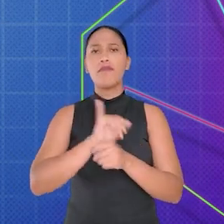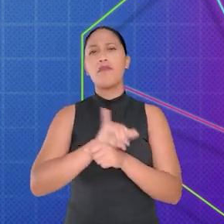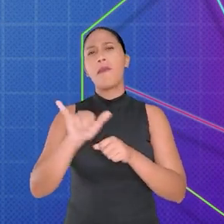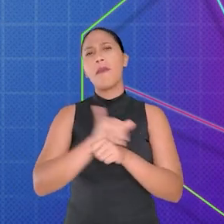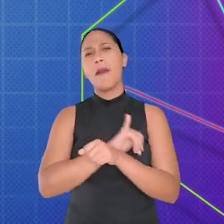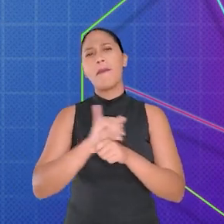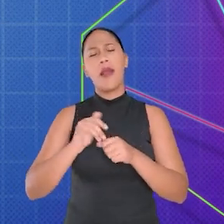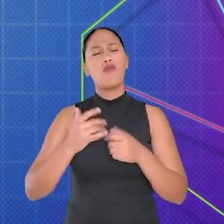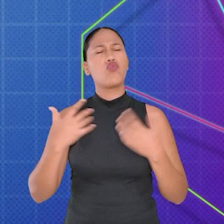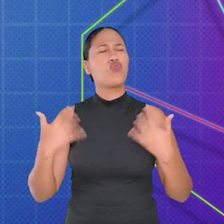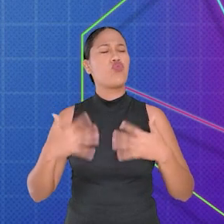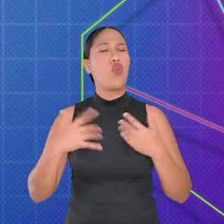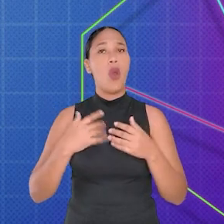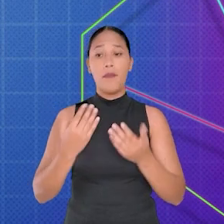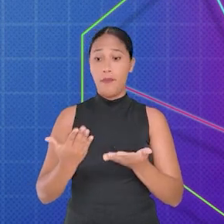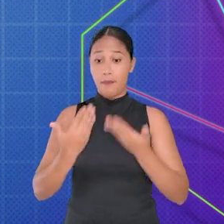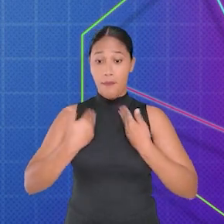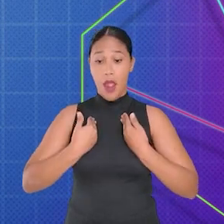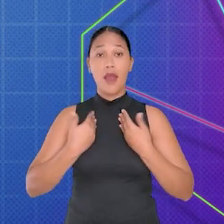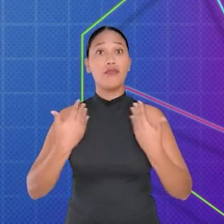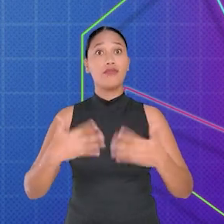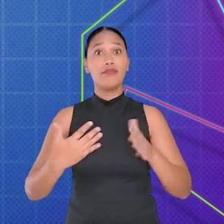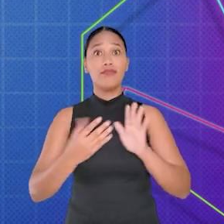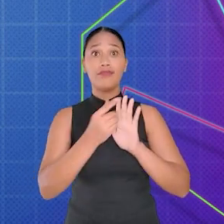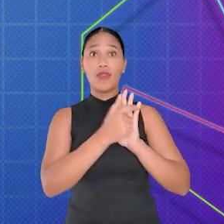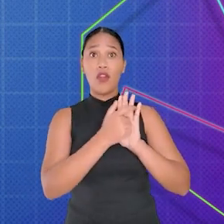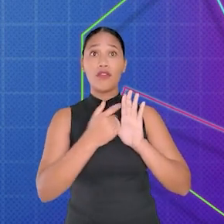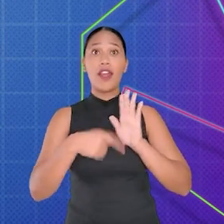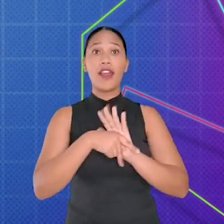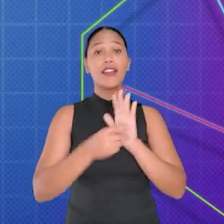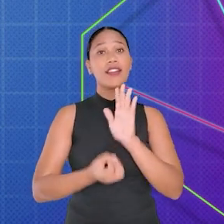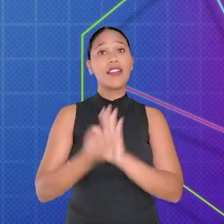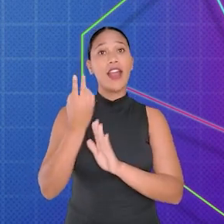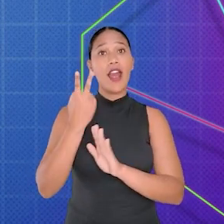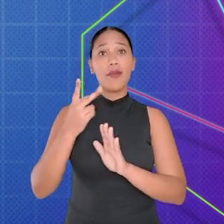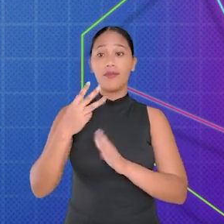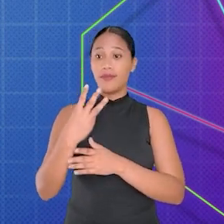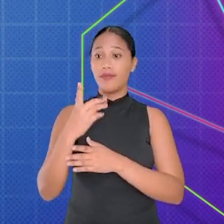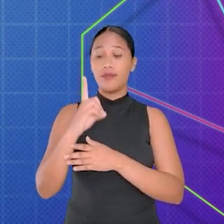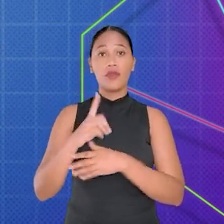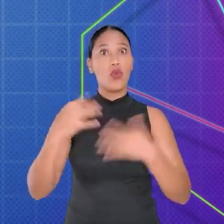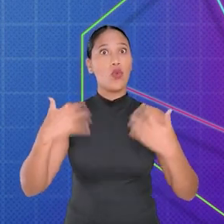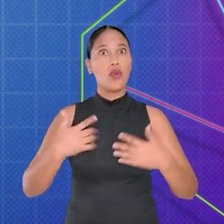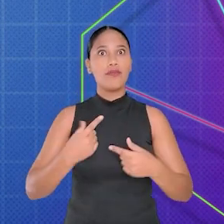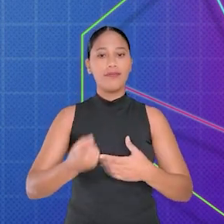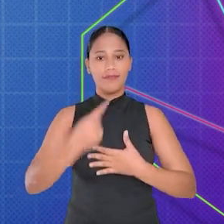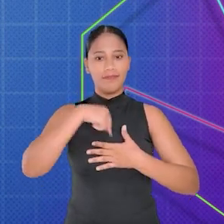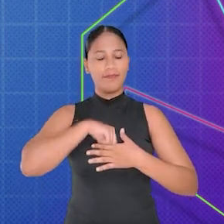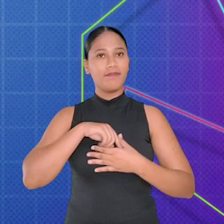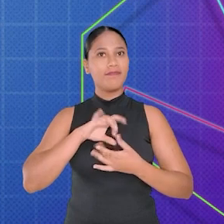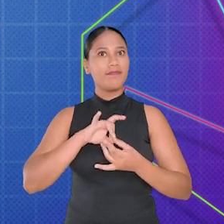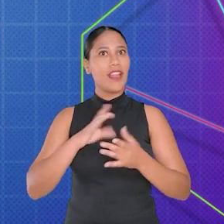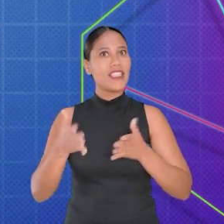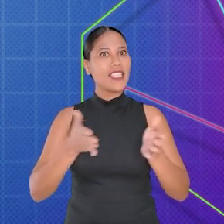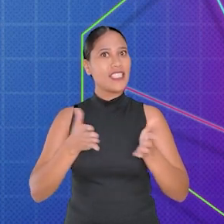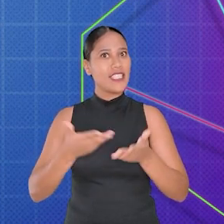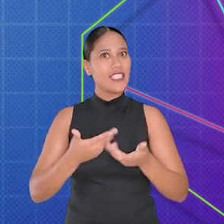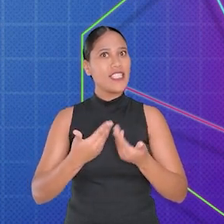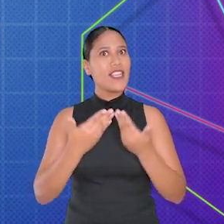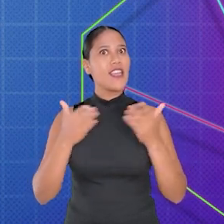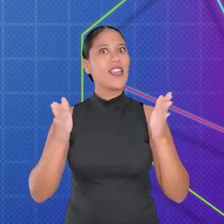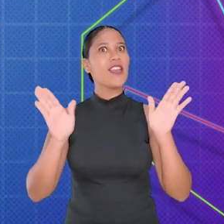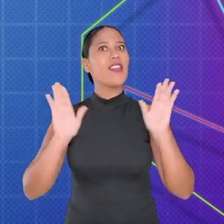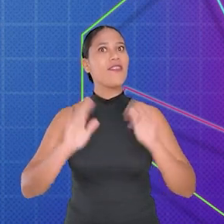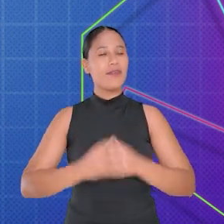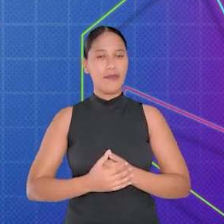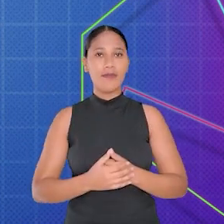diversas ferramentas e opções oferecidas pelo software, tornando a criação de um projeto 3D uma tarefa intuitiva e mais acessível. Uma vez